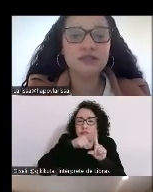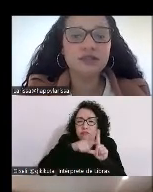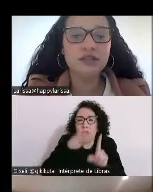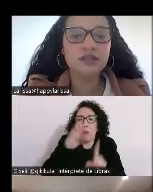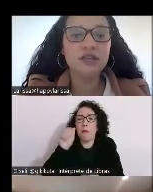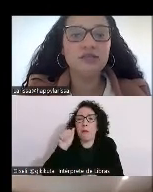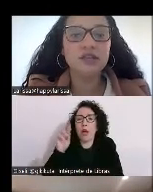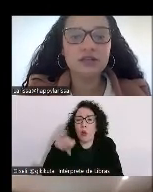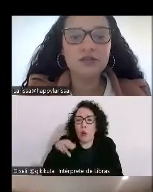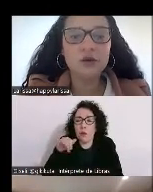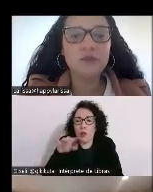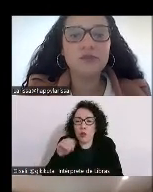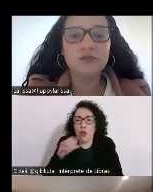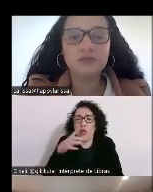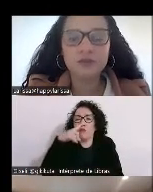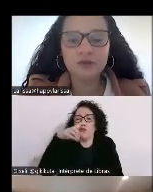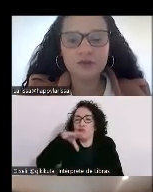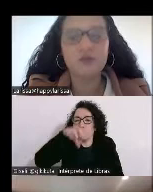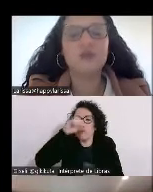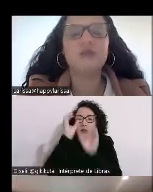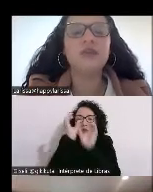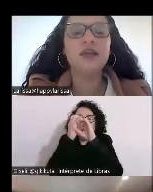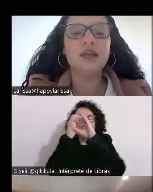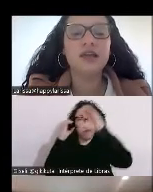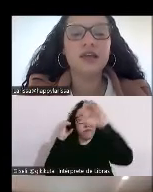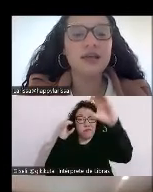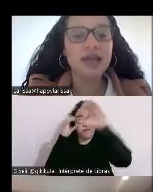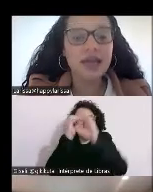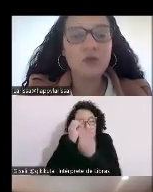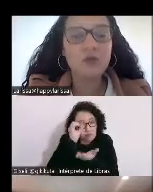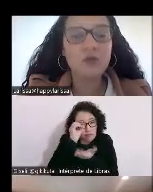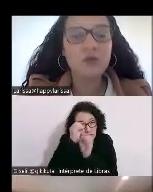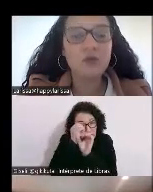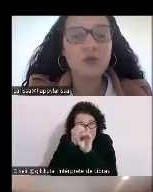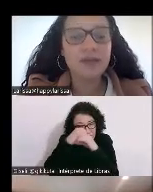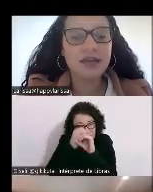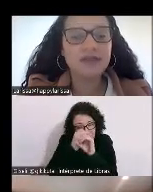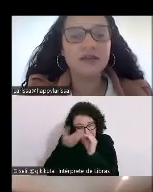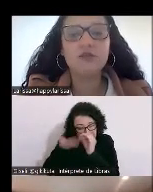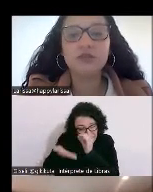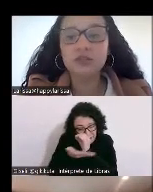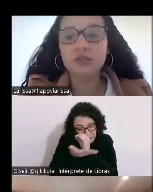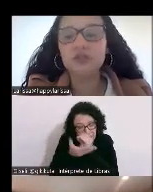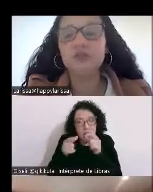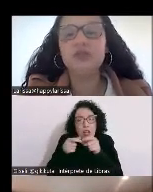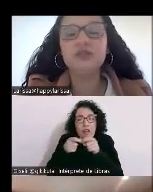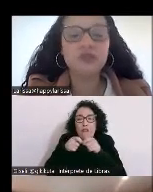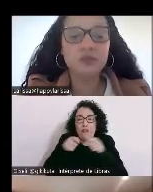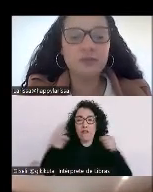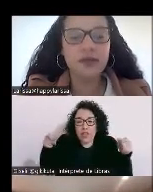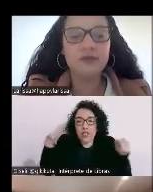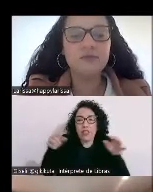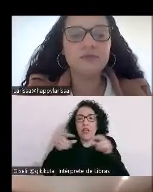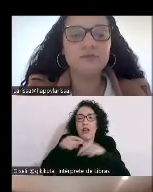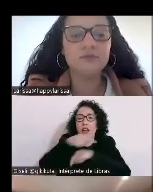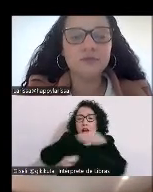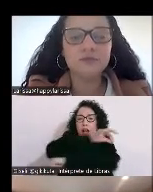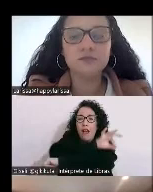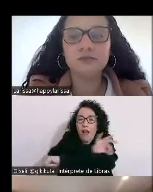de oxigênio, telescópio, microscópio, régua, fita métrica, voltímetro, medidor de